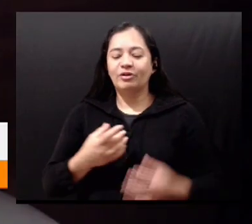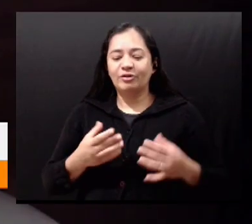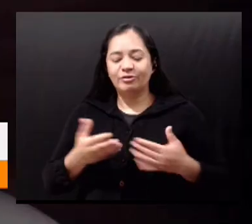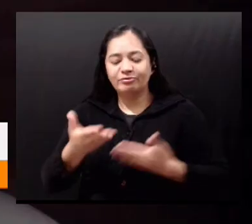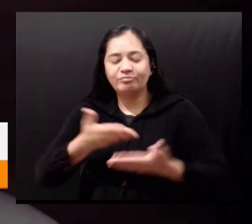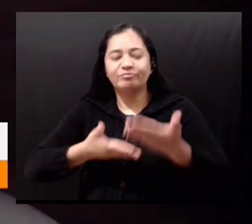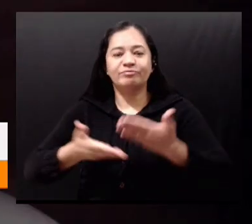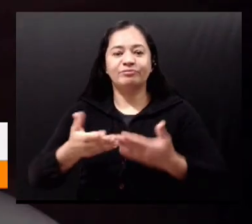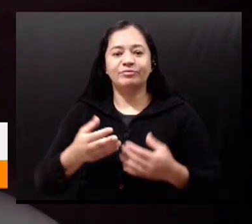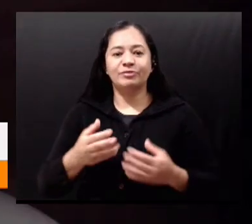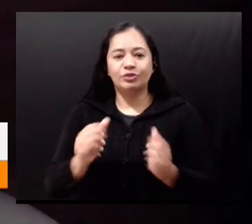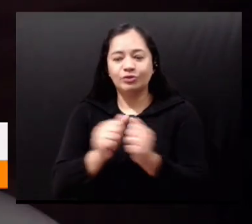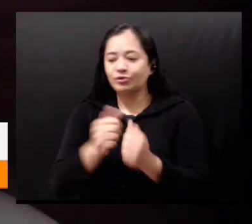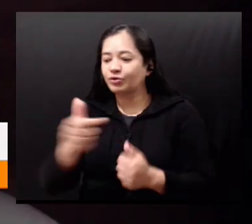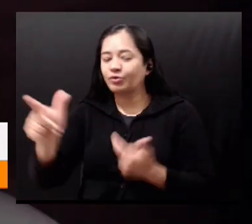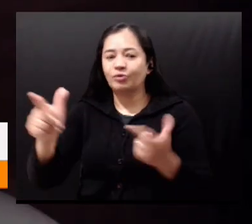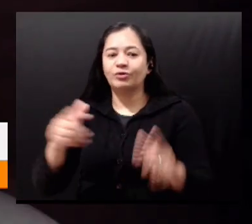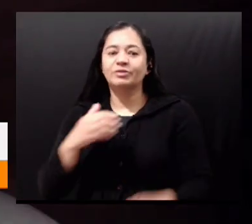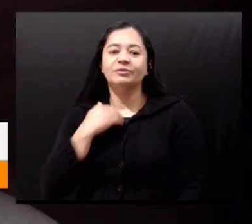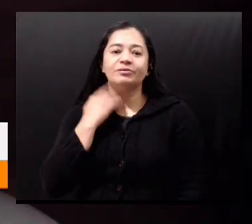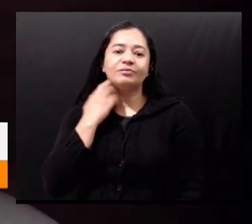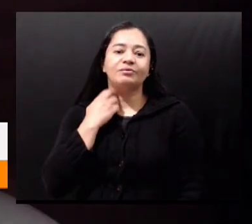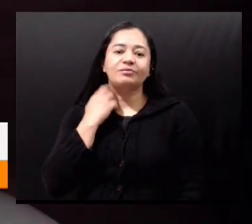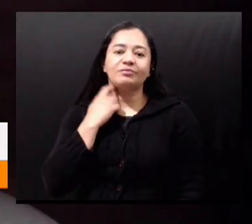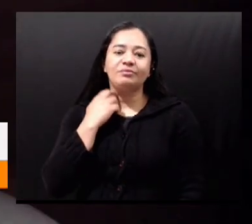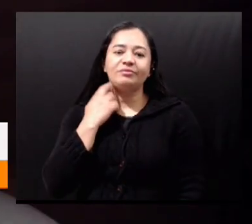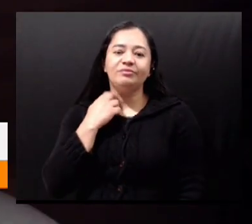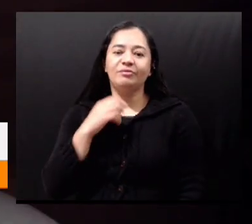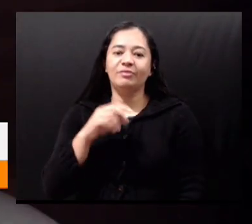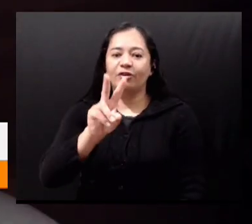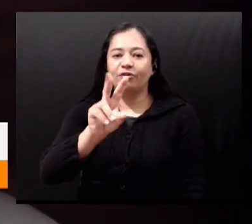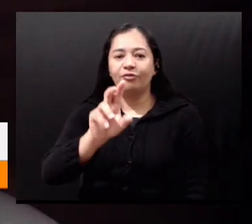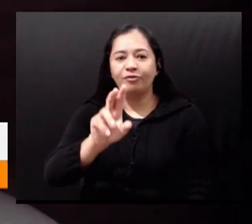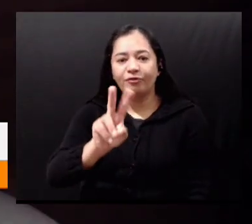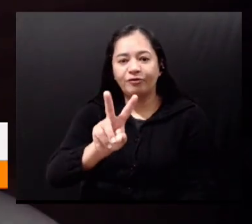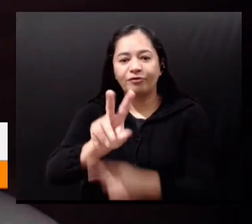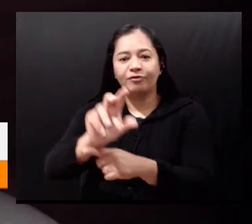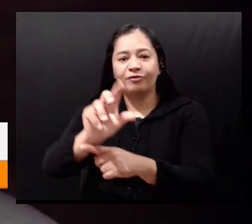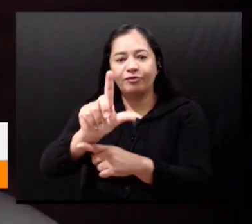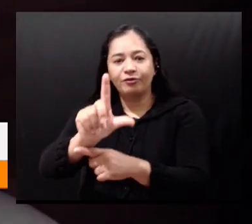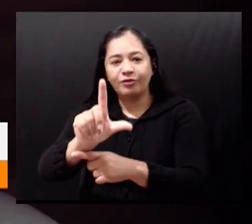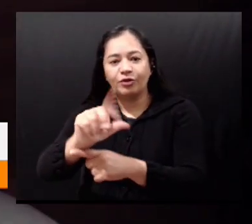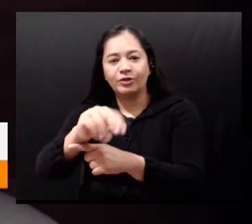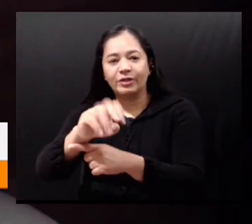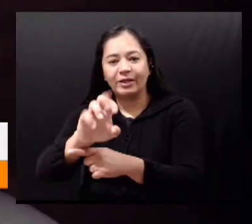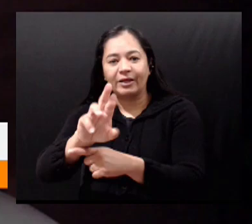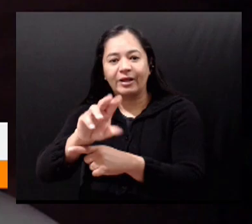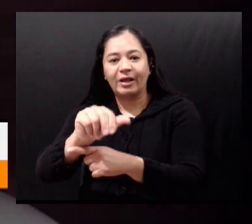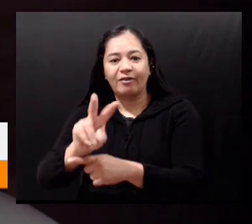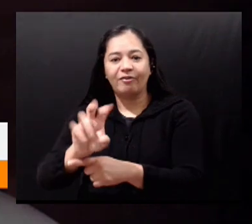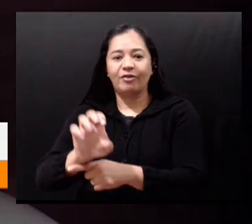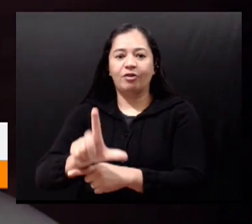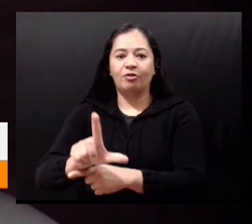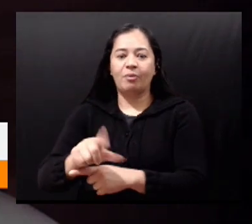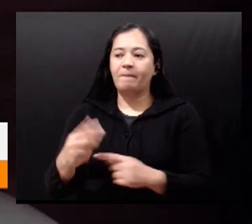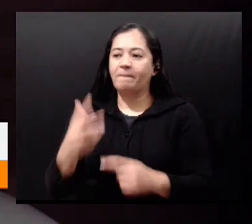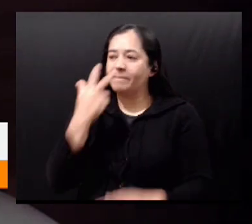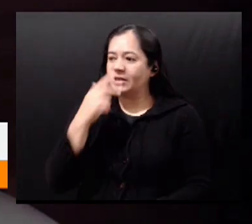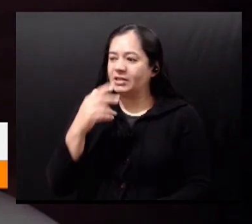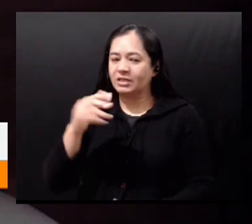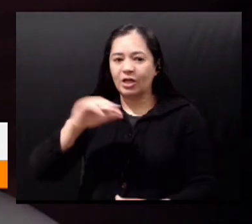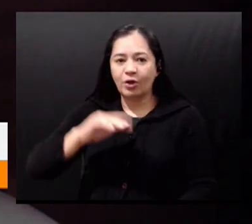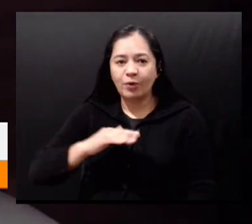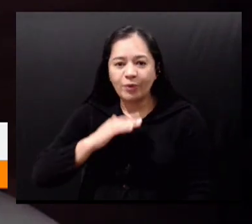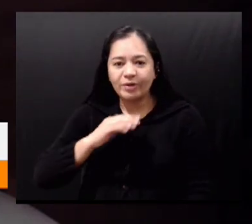E quando a gente fala que é ruim ser vulnerável, isso é uma coisa que faz a gente ficar mais fechado para o mundo. Então, a